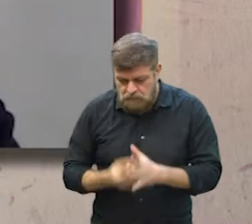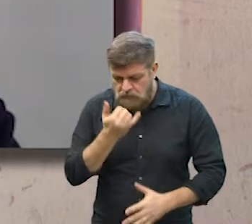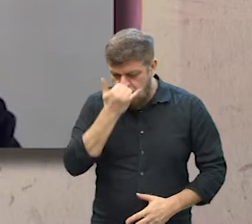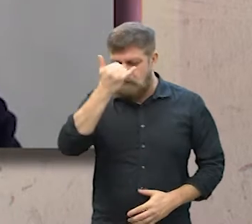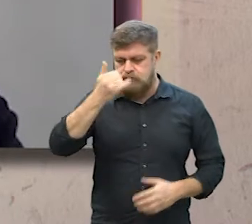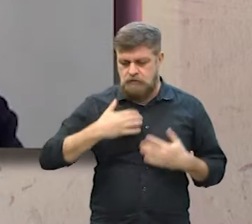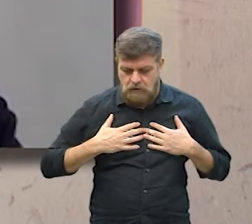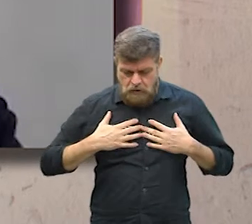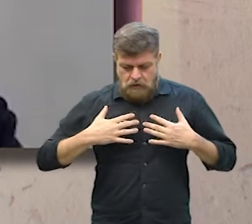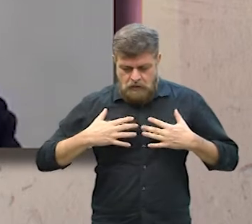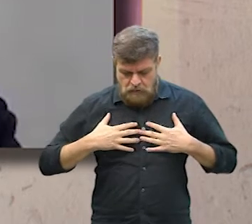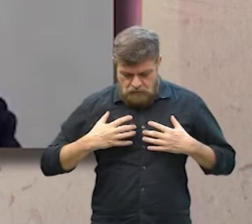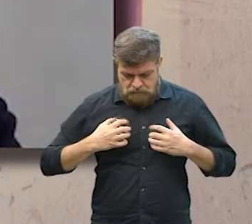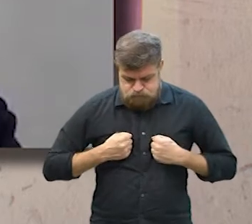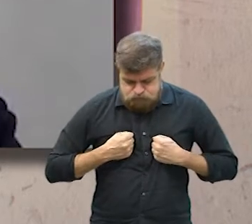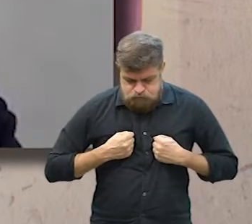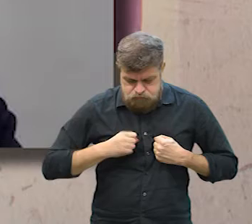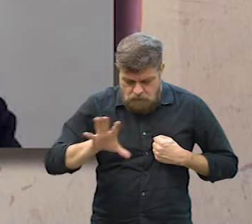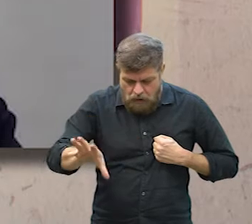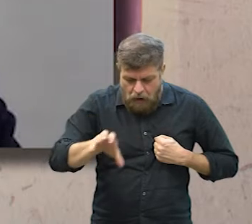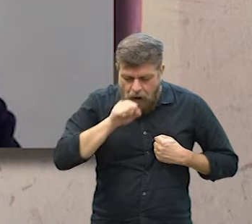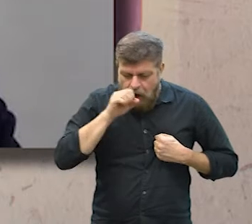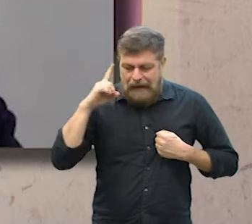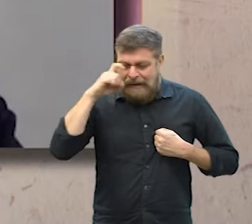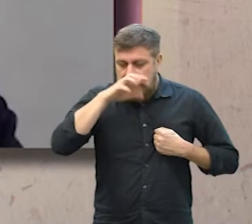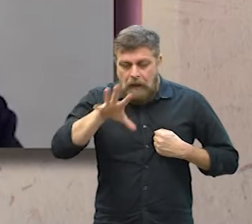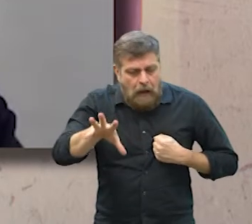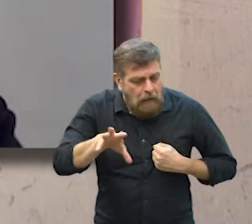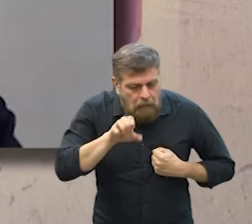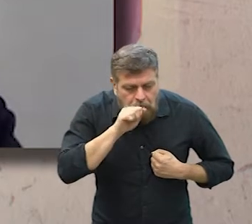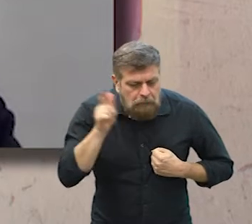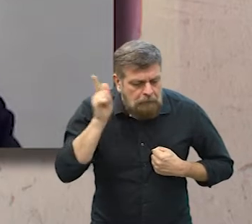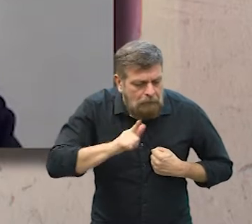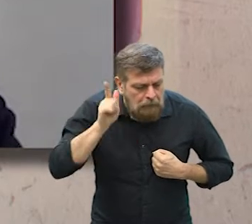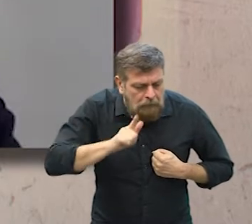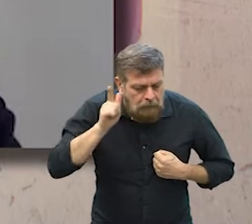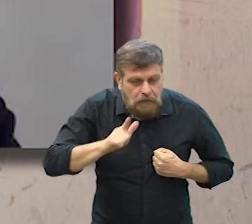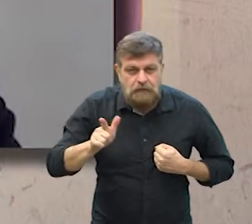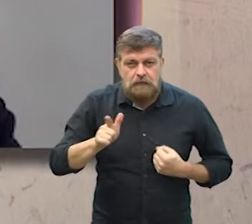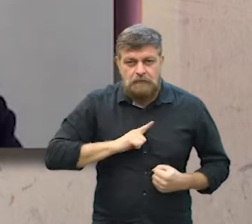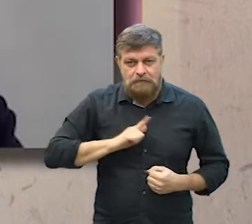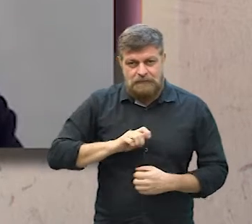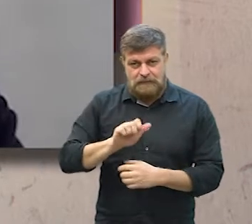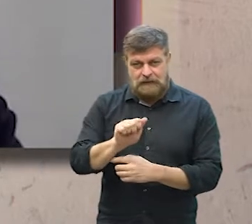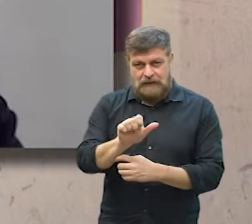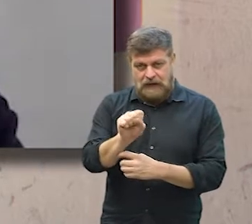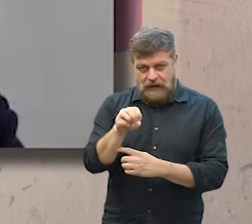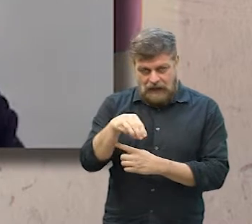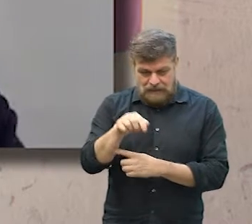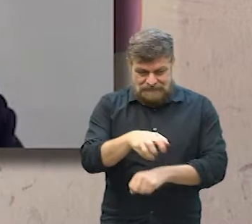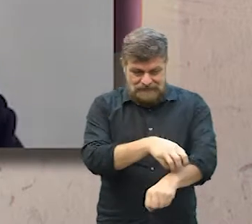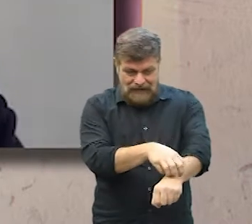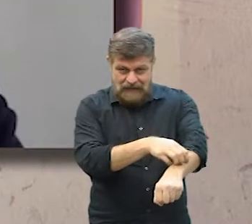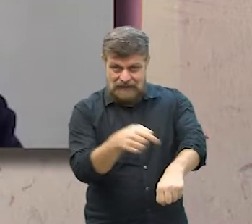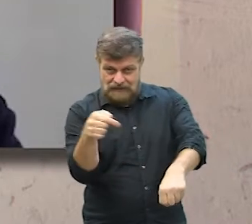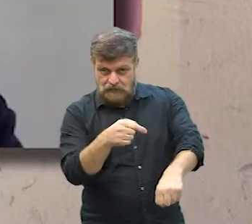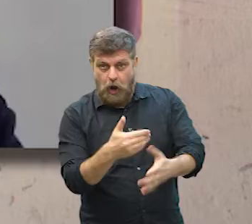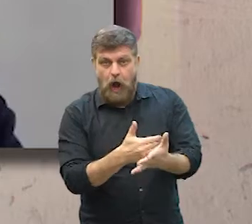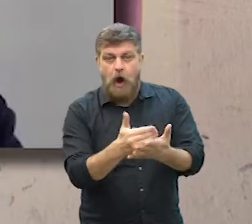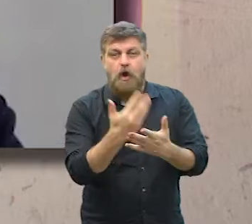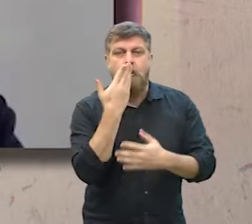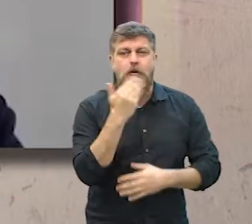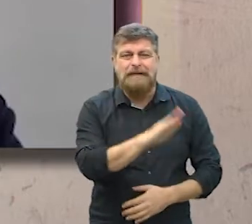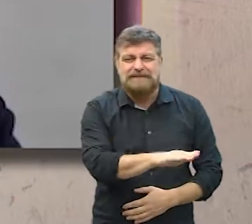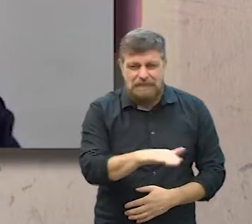crises de asma, as crises de broncoespasmo, né? Então, depende muito do tipo de asma, mas a forma alérgica da asma tende sim a começar